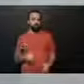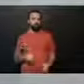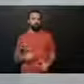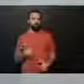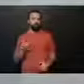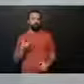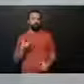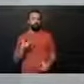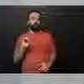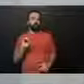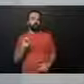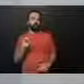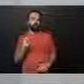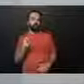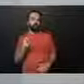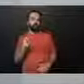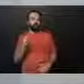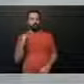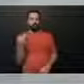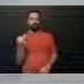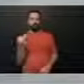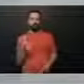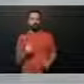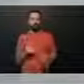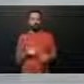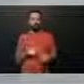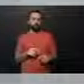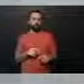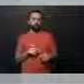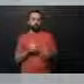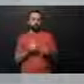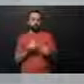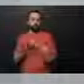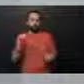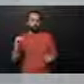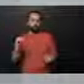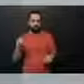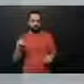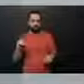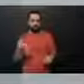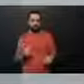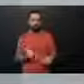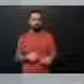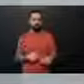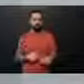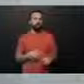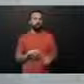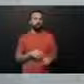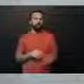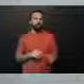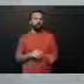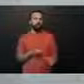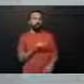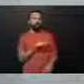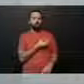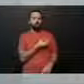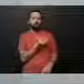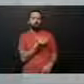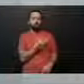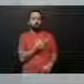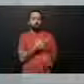que é multiplicado por 0. Como o 0 ele não equivale a nenhuma quantidade, tudo que eu multiplicar por 0,